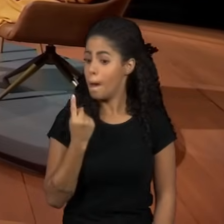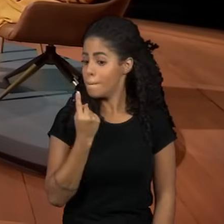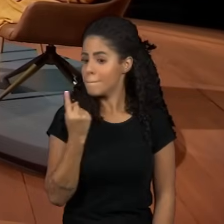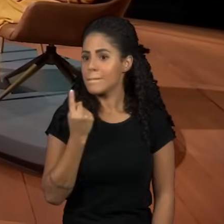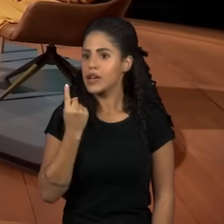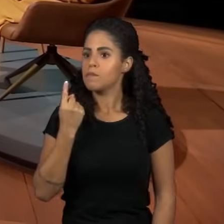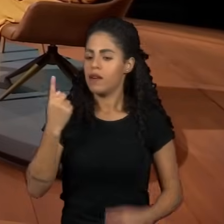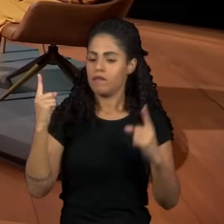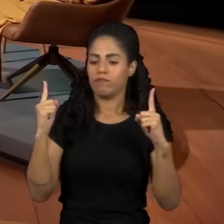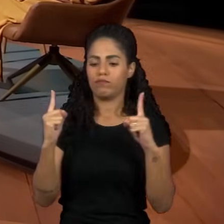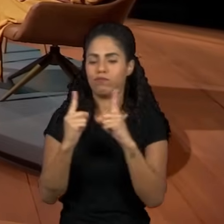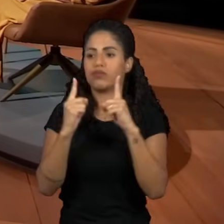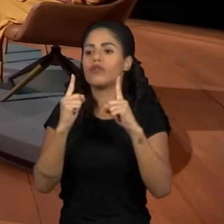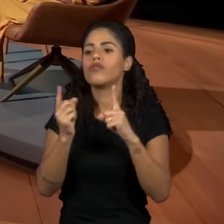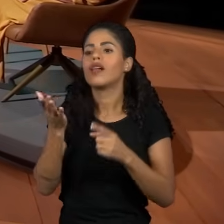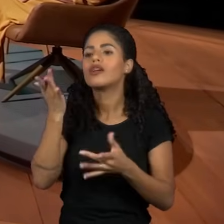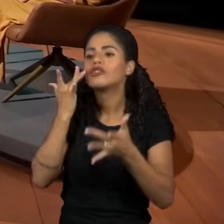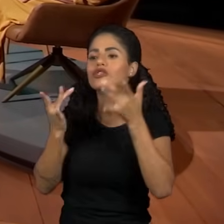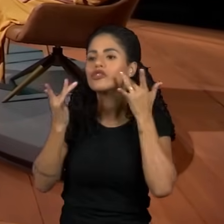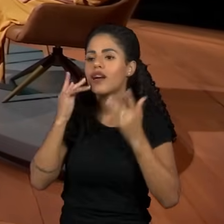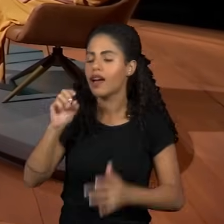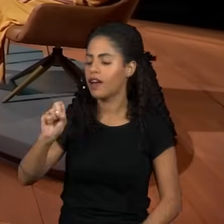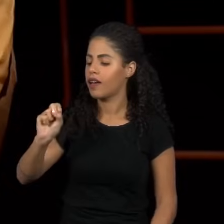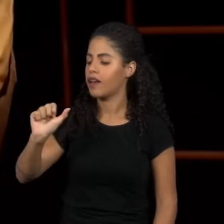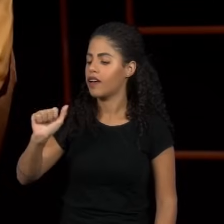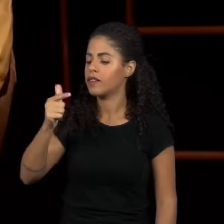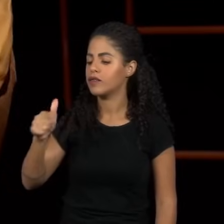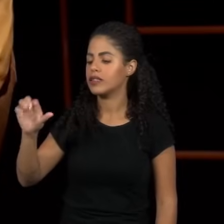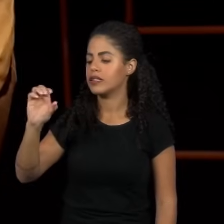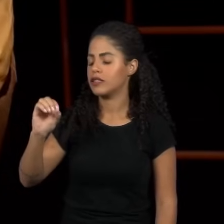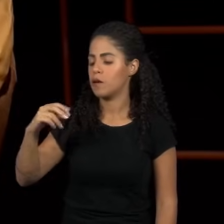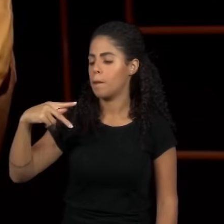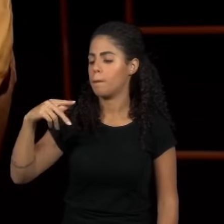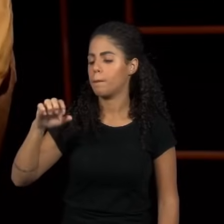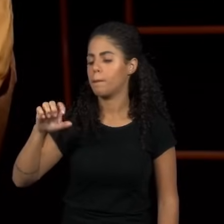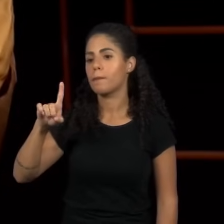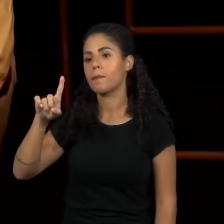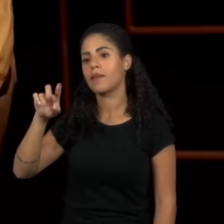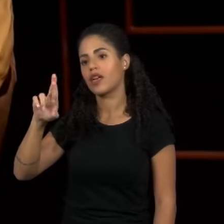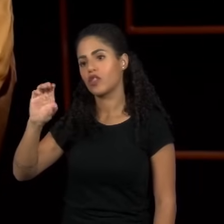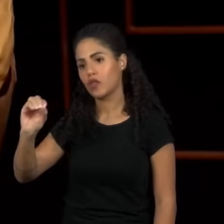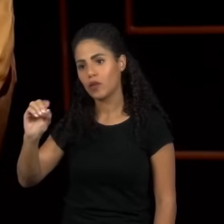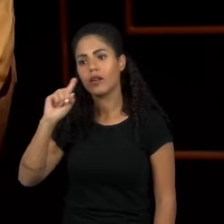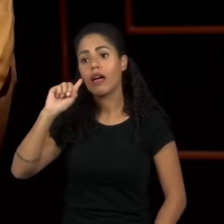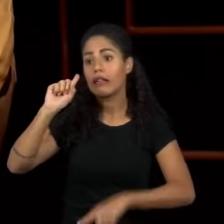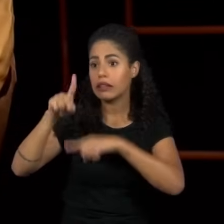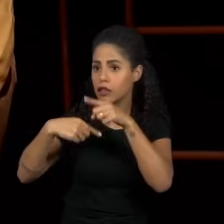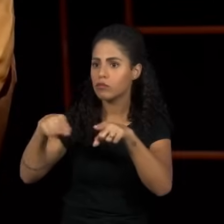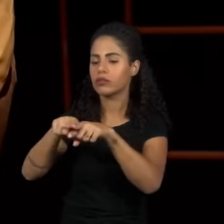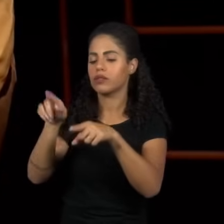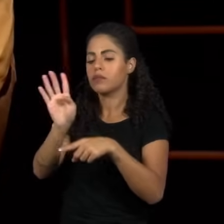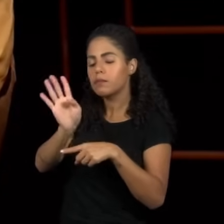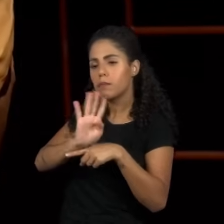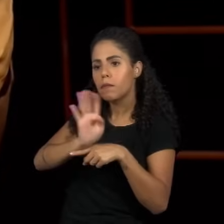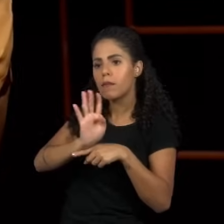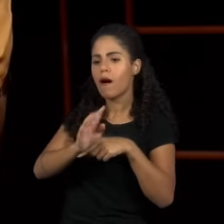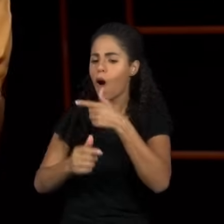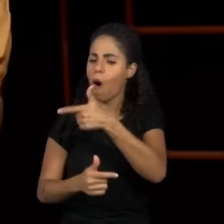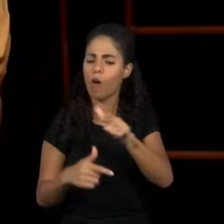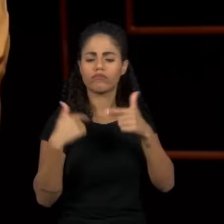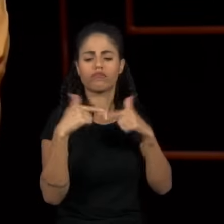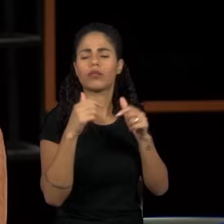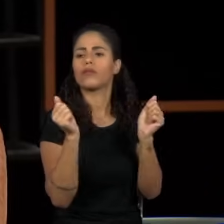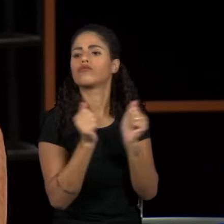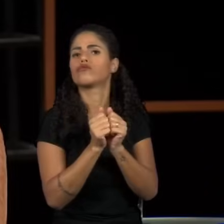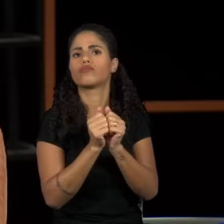Nosso primeiro encontro foi no Teatro São Pedro, no Frank Quinto. Depois fizemos filmes, tivemos outros trabalhos aí. A